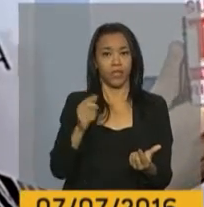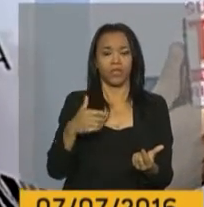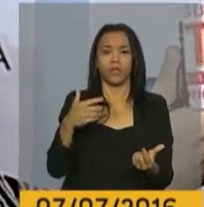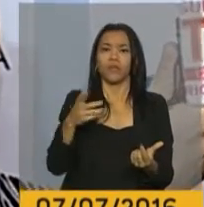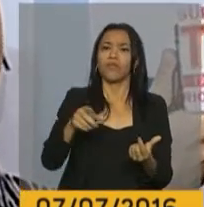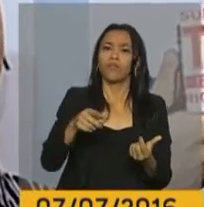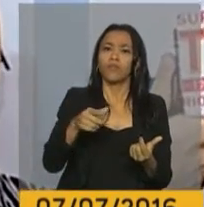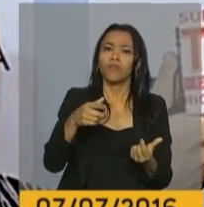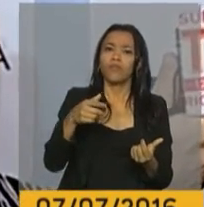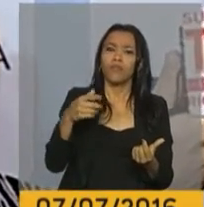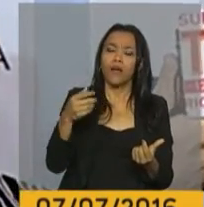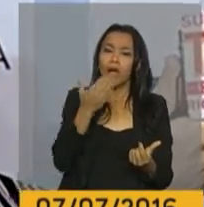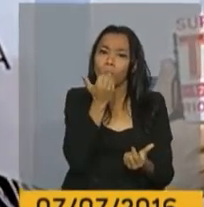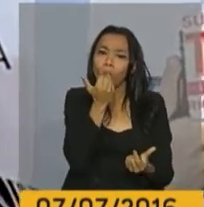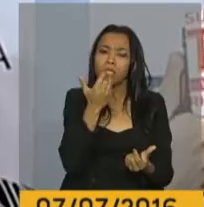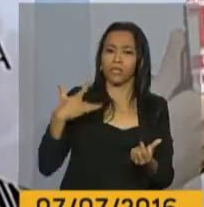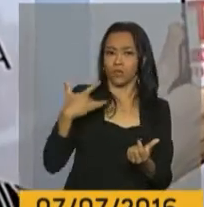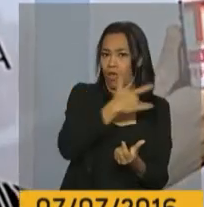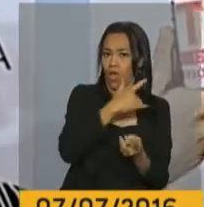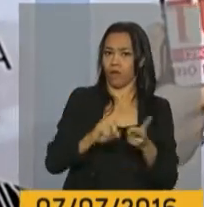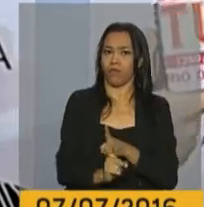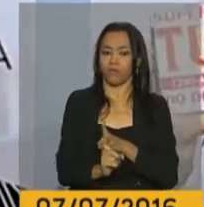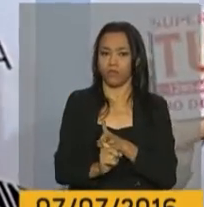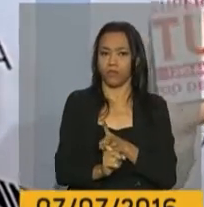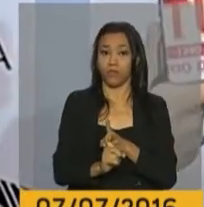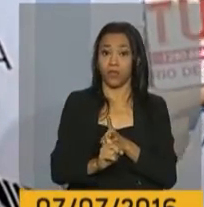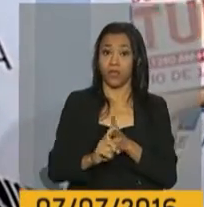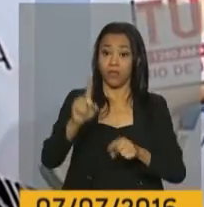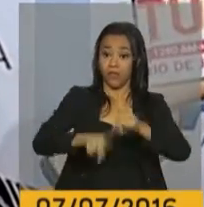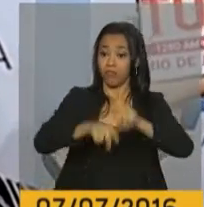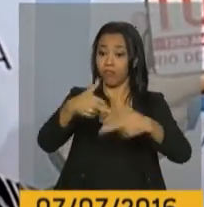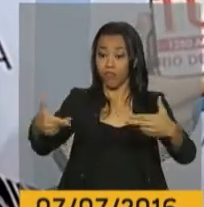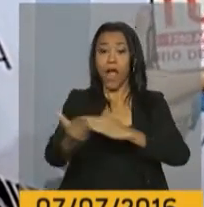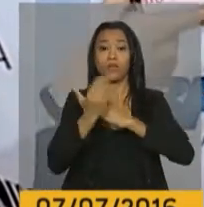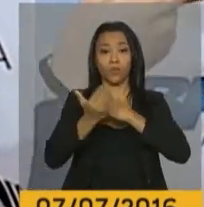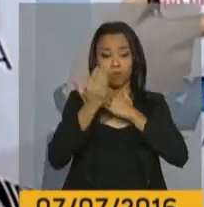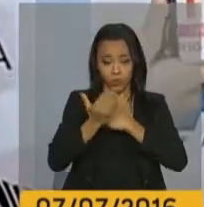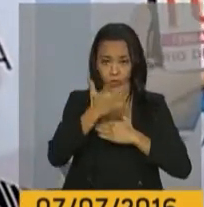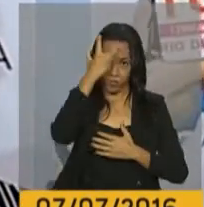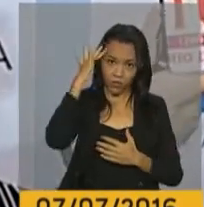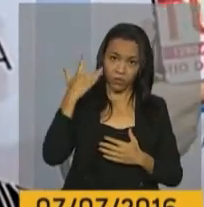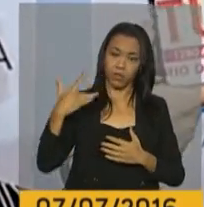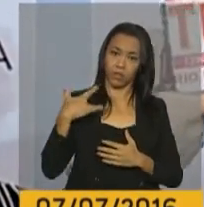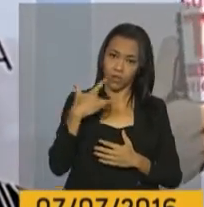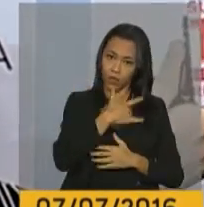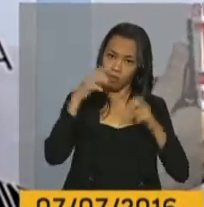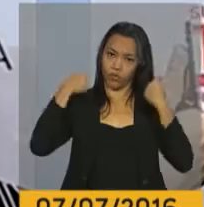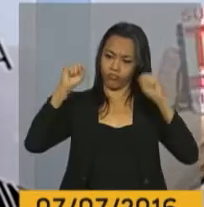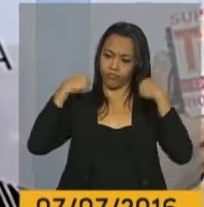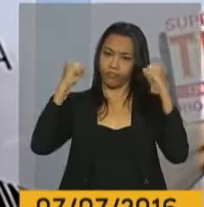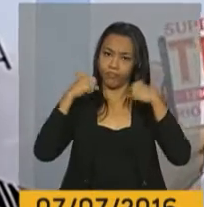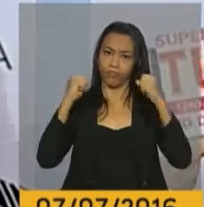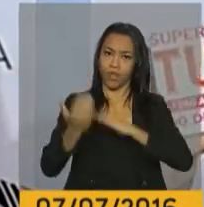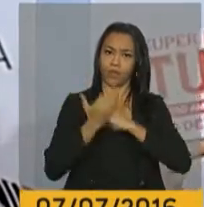produzir é é as produtos que ajudem as pessoas a manter a sua atividade física e em especial